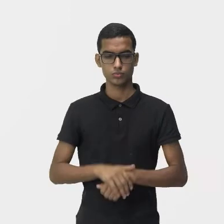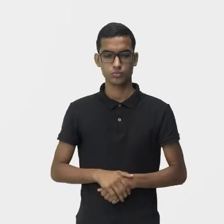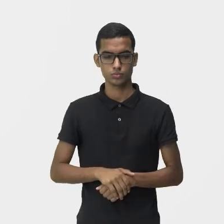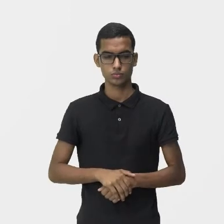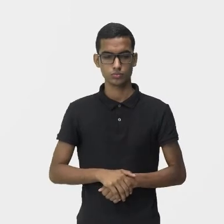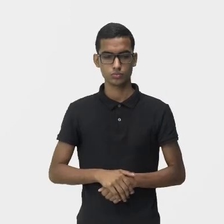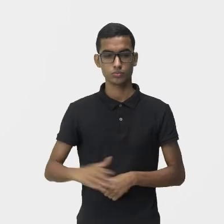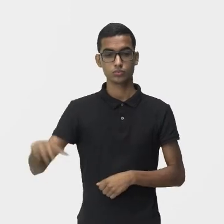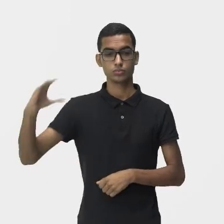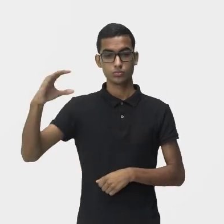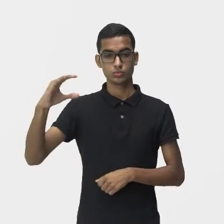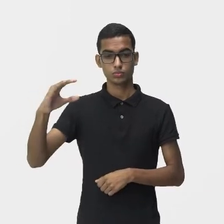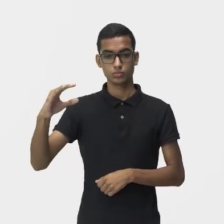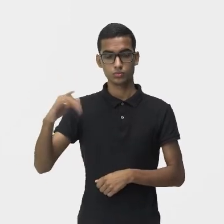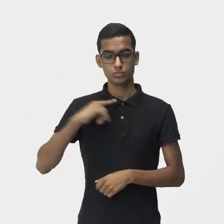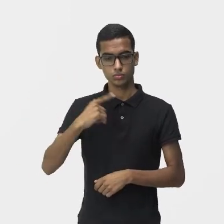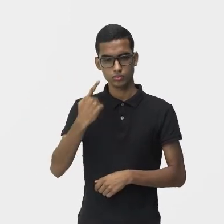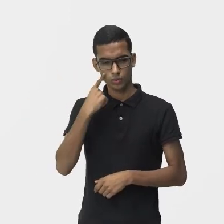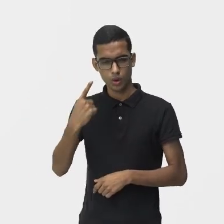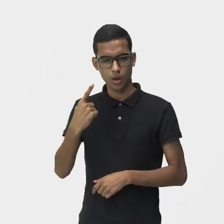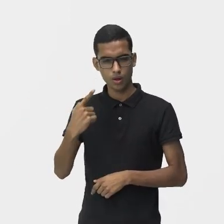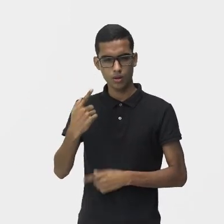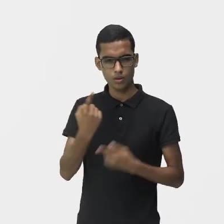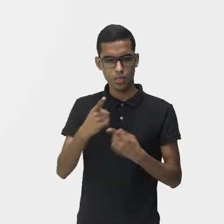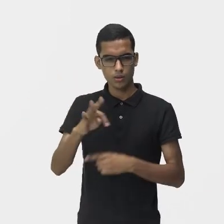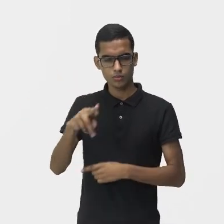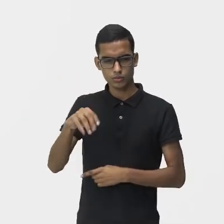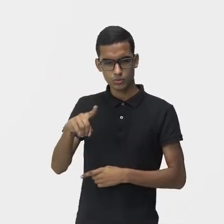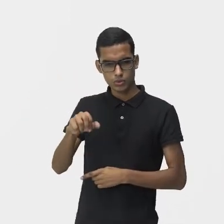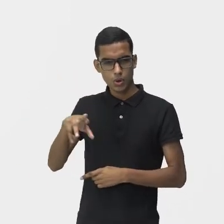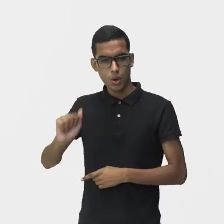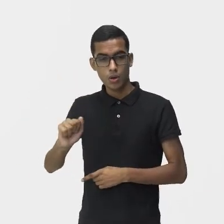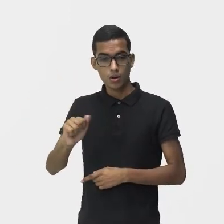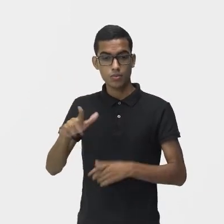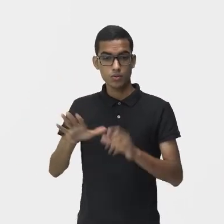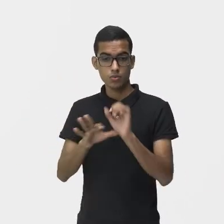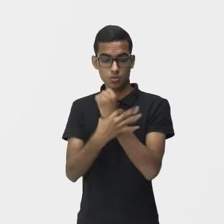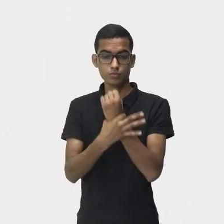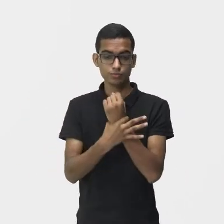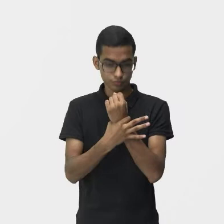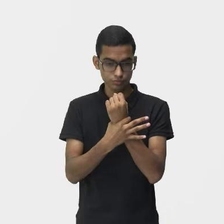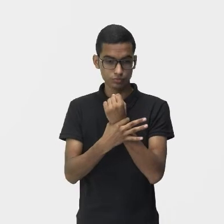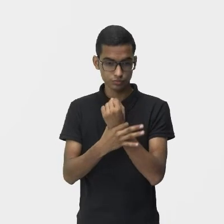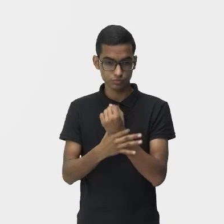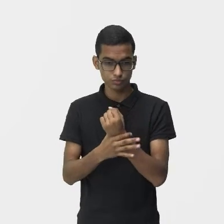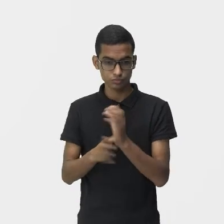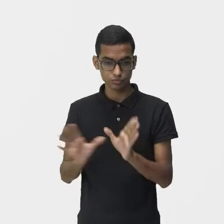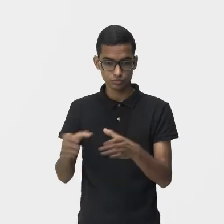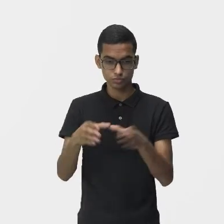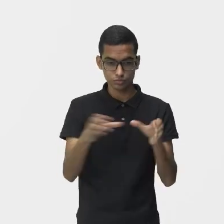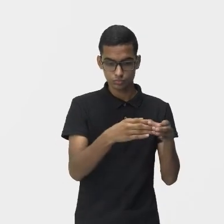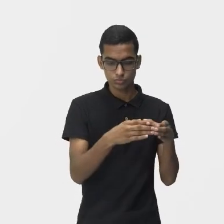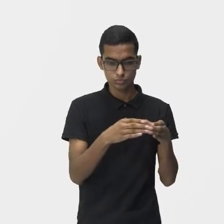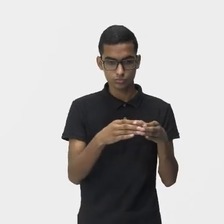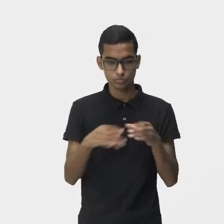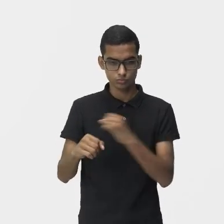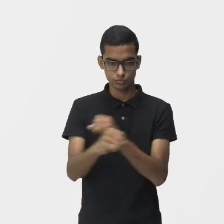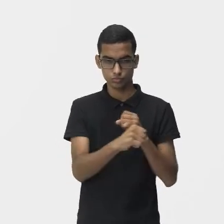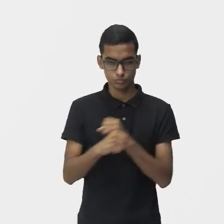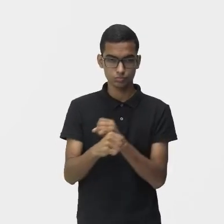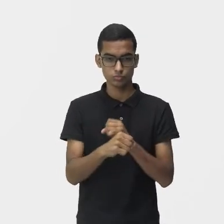censitário, pela reação termidoriana, marcada pelo fortalecimento dos setores